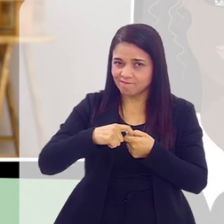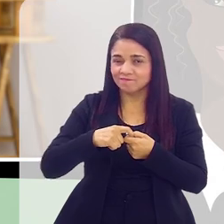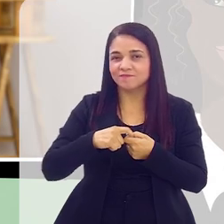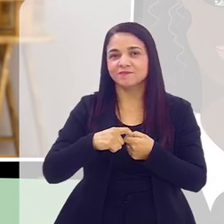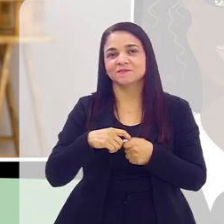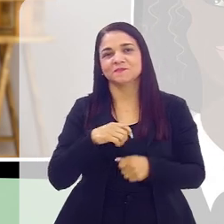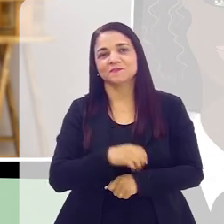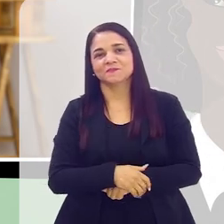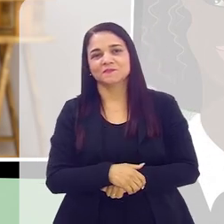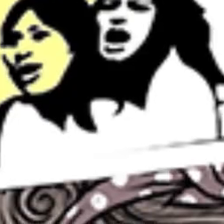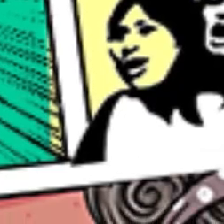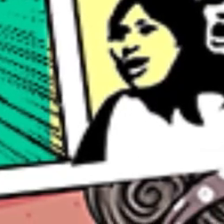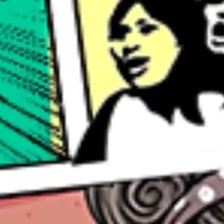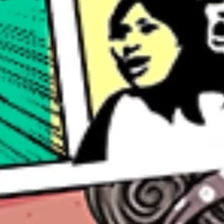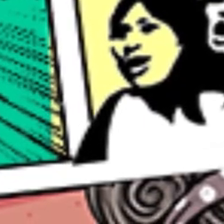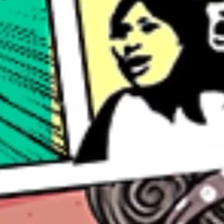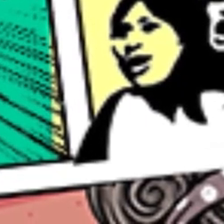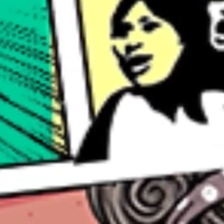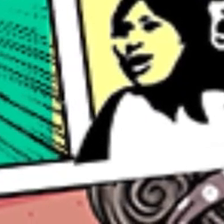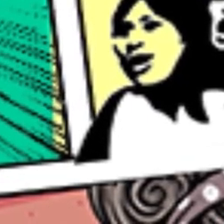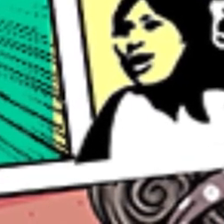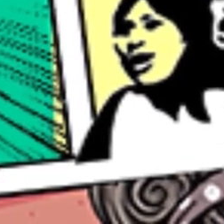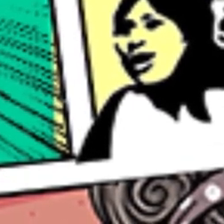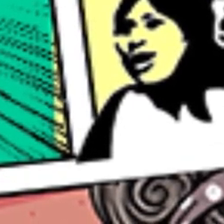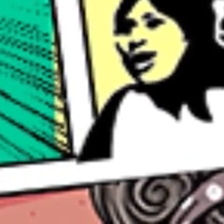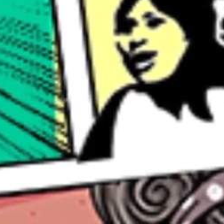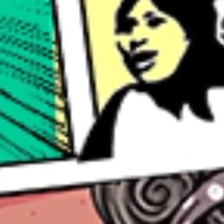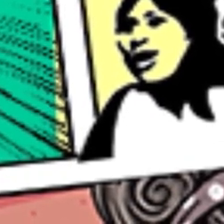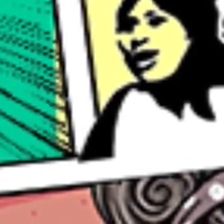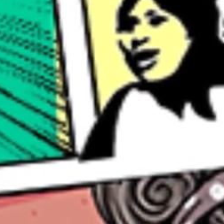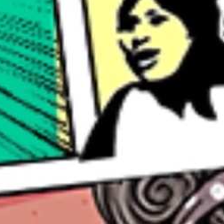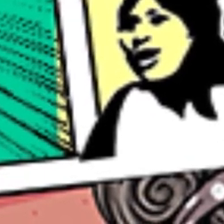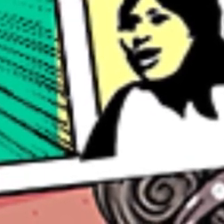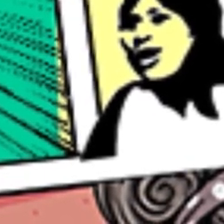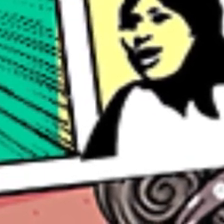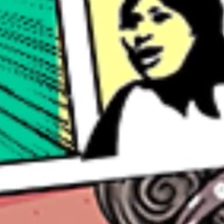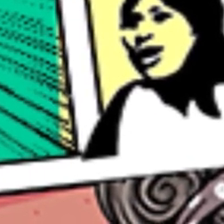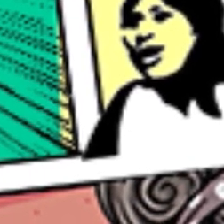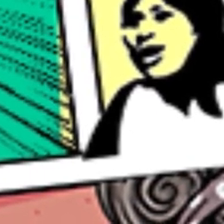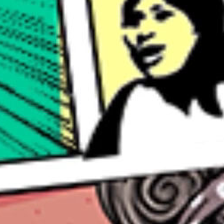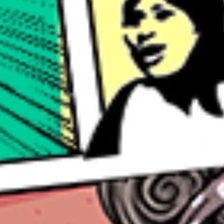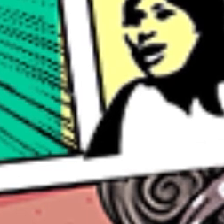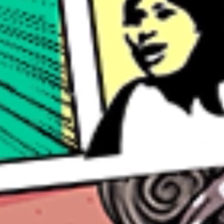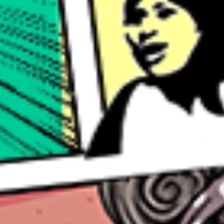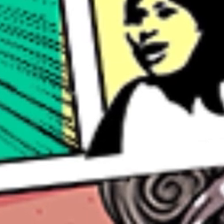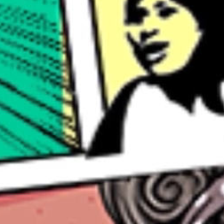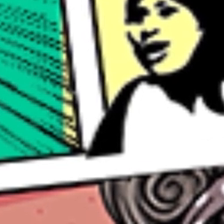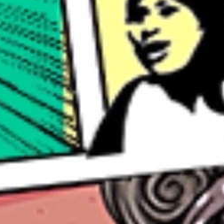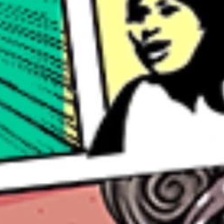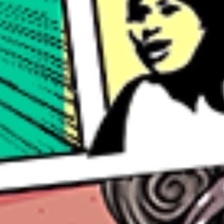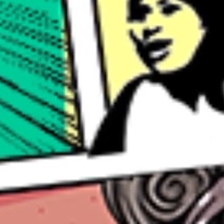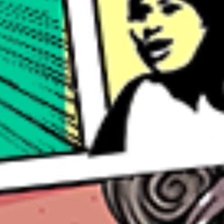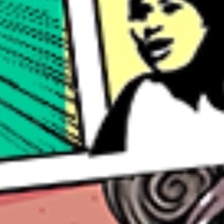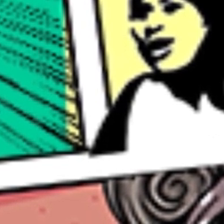tá? Tô te esperando. Toda mulher. Toda mulher. Toda mulher.